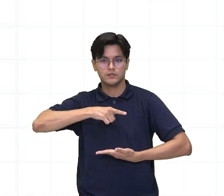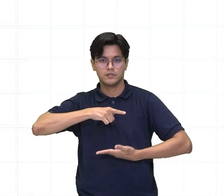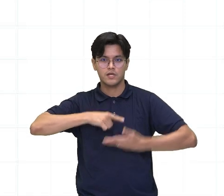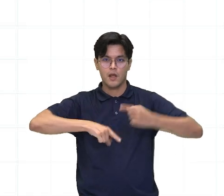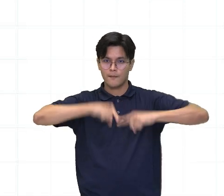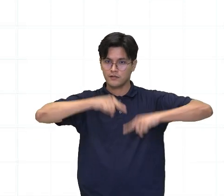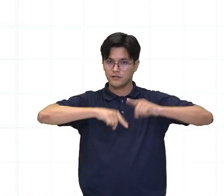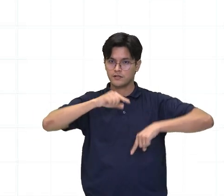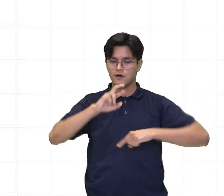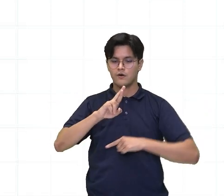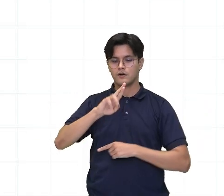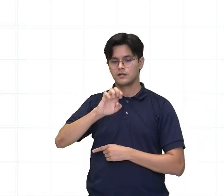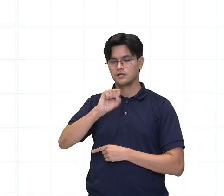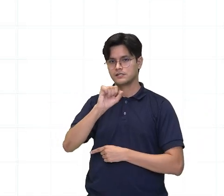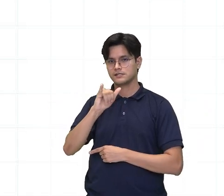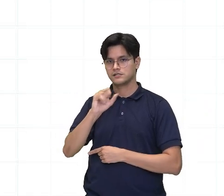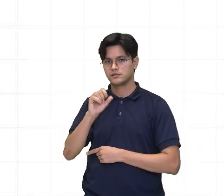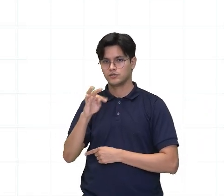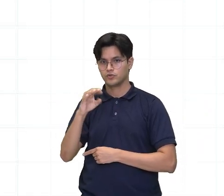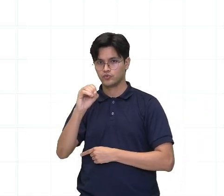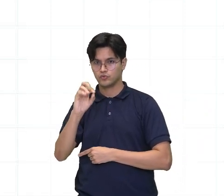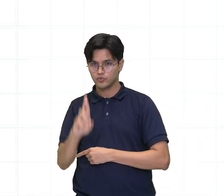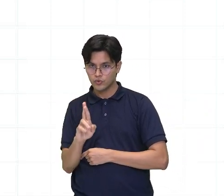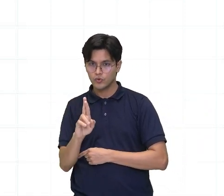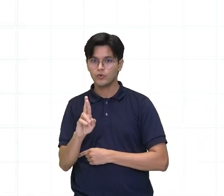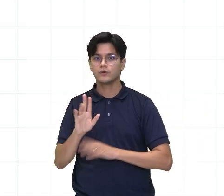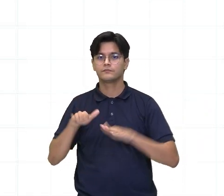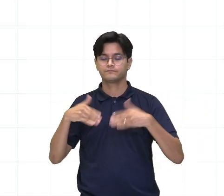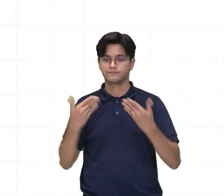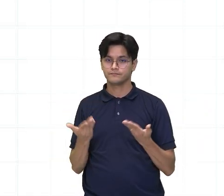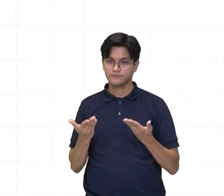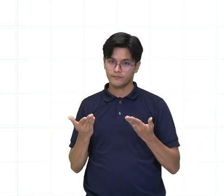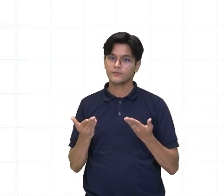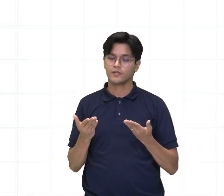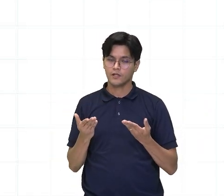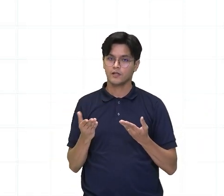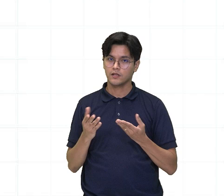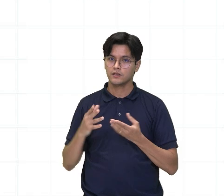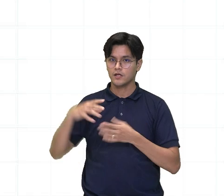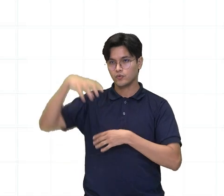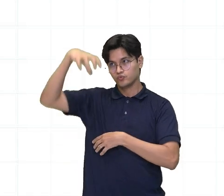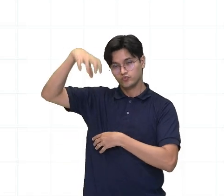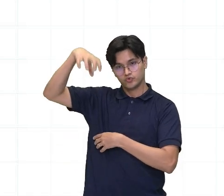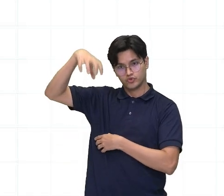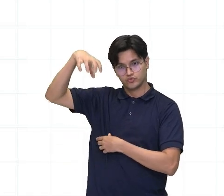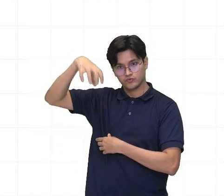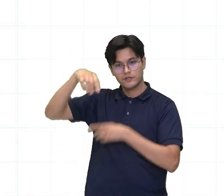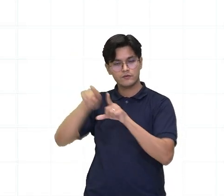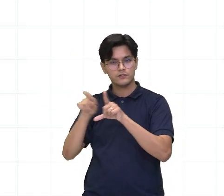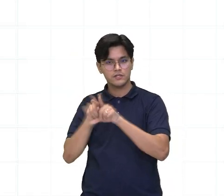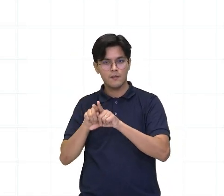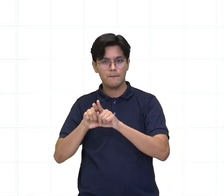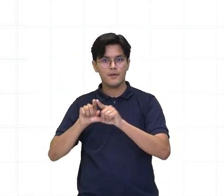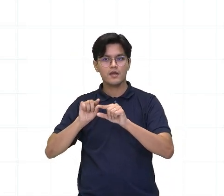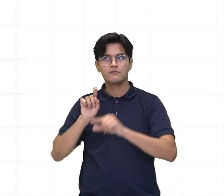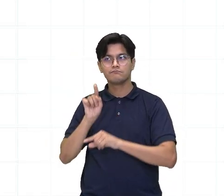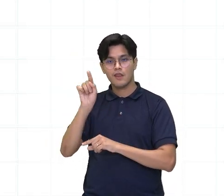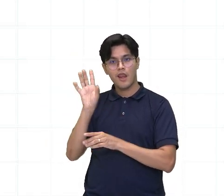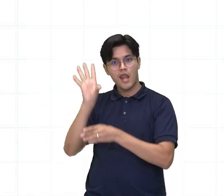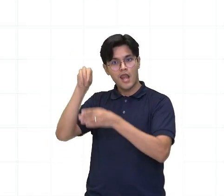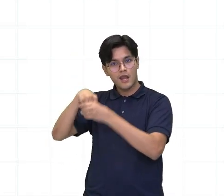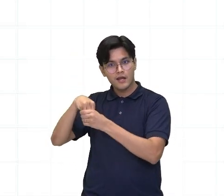calor para a superfície? Dentro do chuveiro elétrico, isso é feito